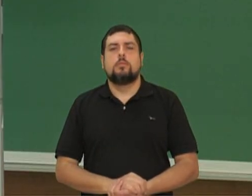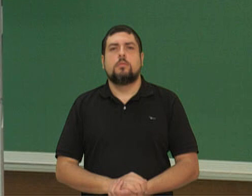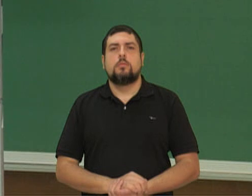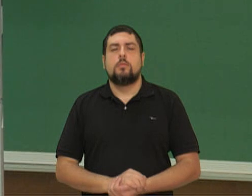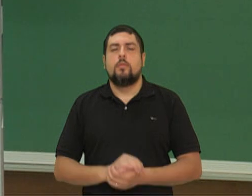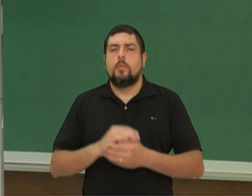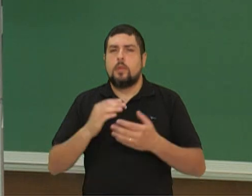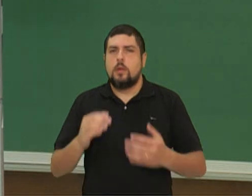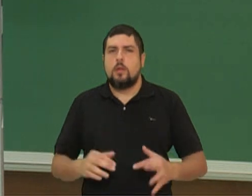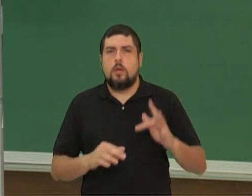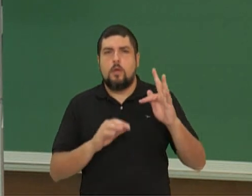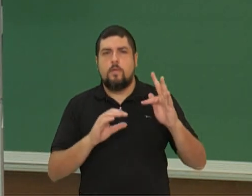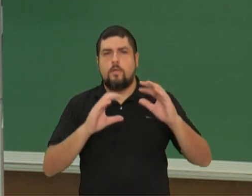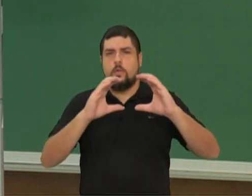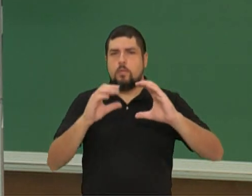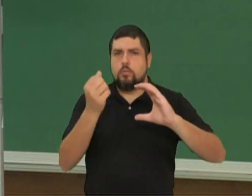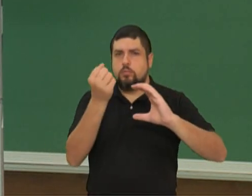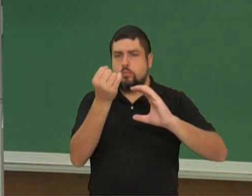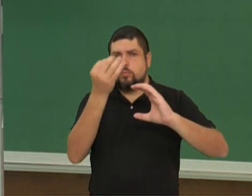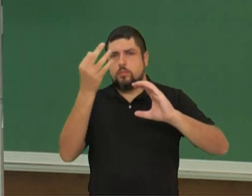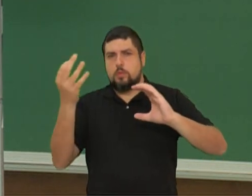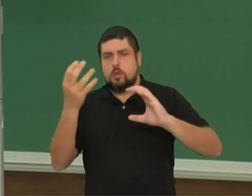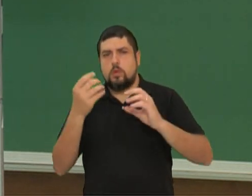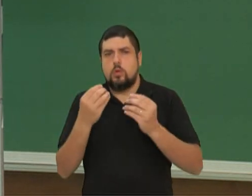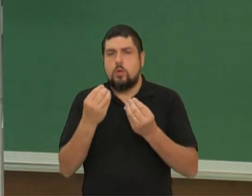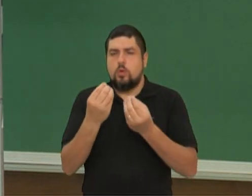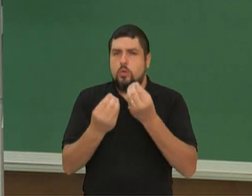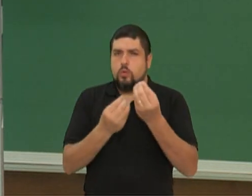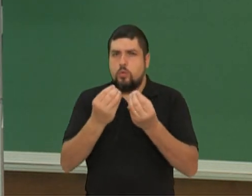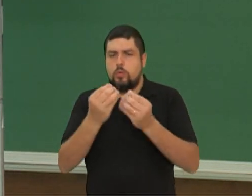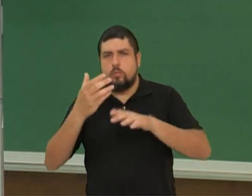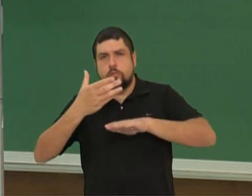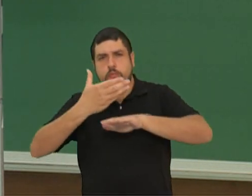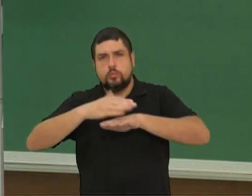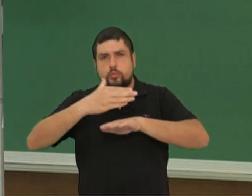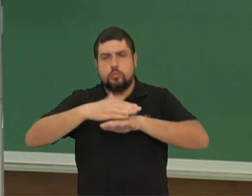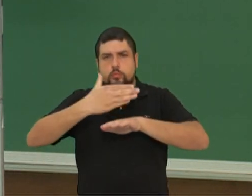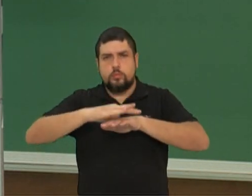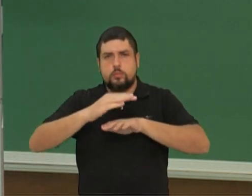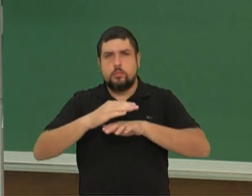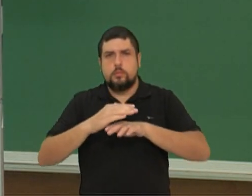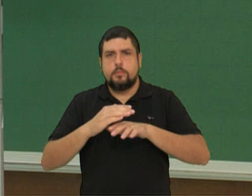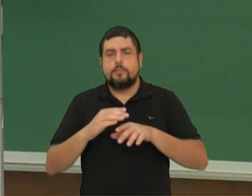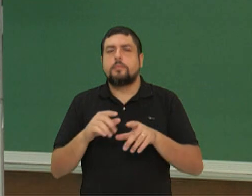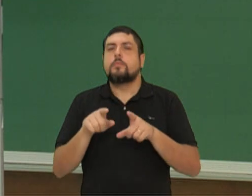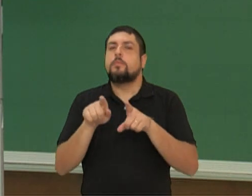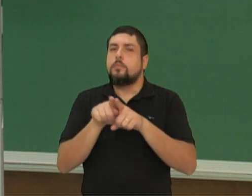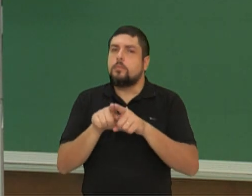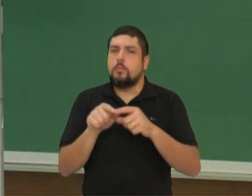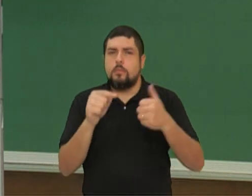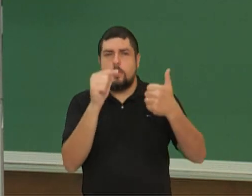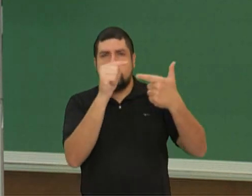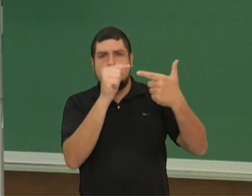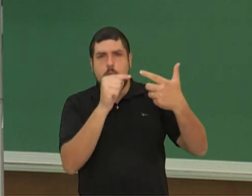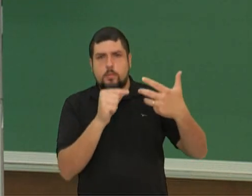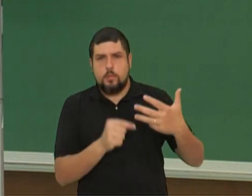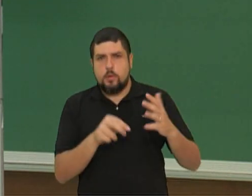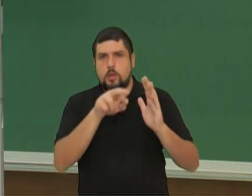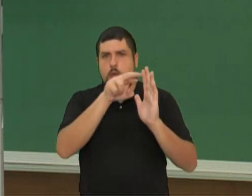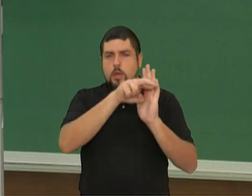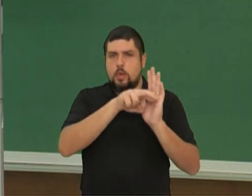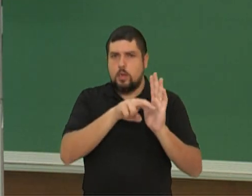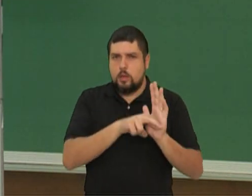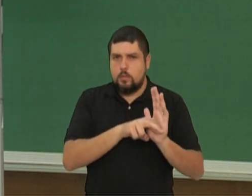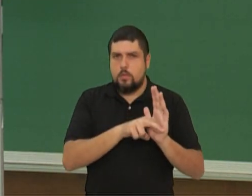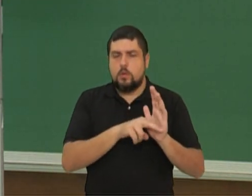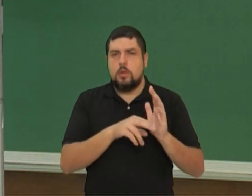função exponencial, utilizar propriedades de potenciação para resolver, além dessas propriedades, na aula de hoje nós